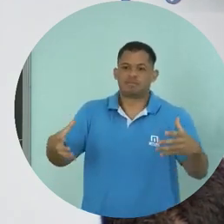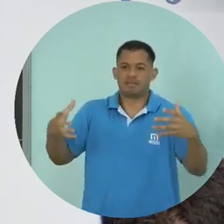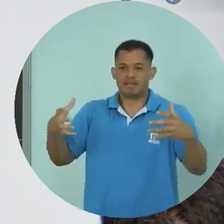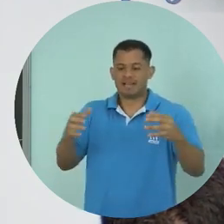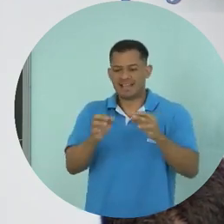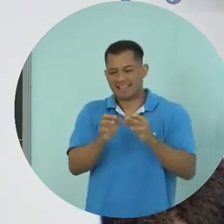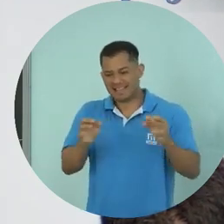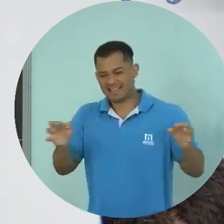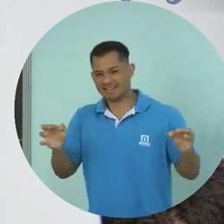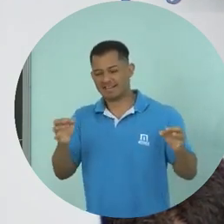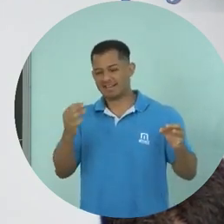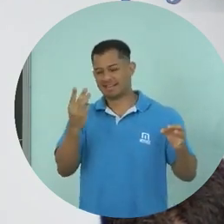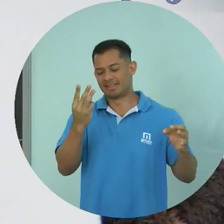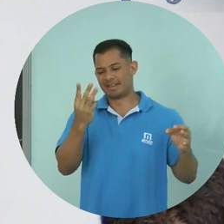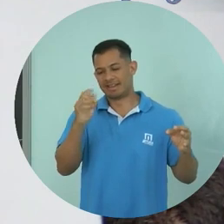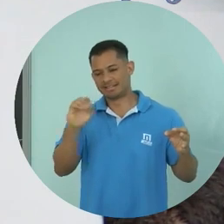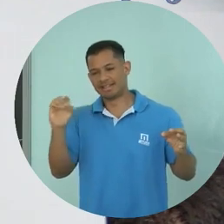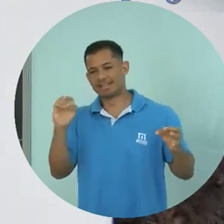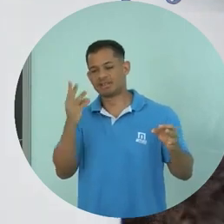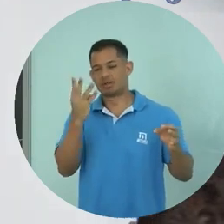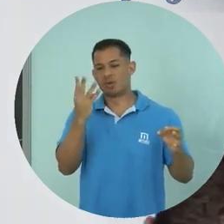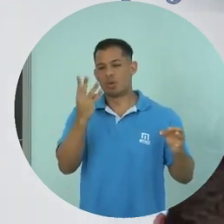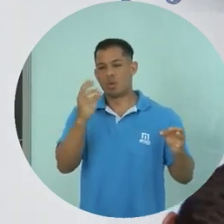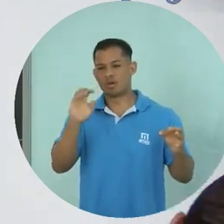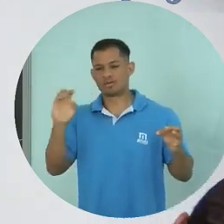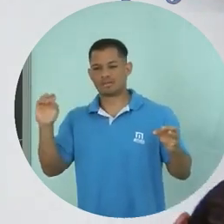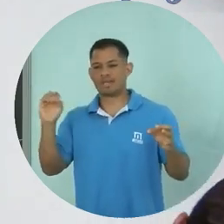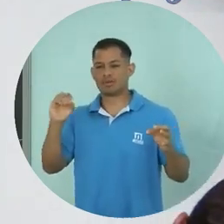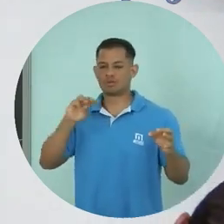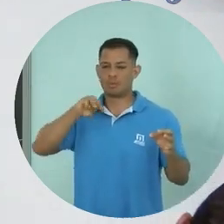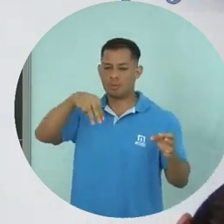cúbicos numa única etapa de concretagem.